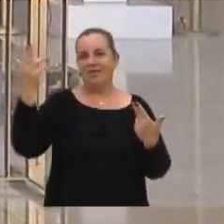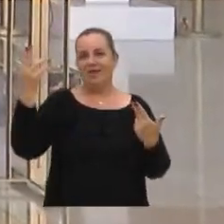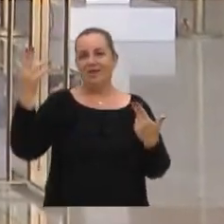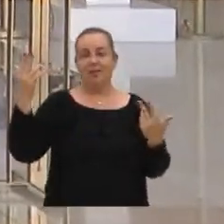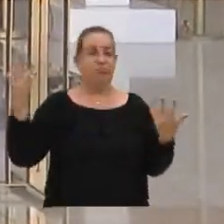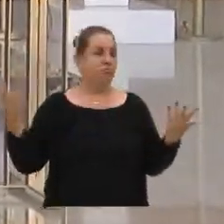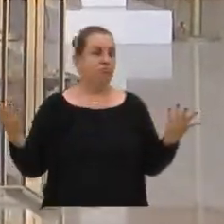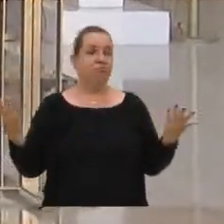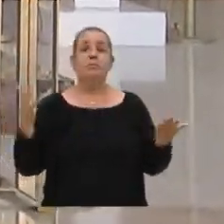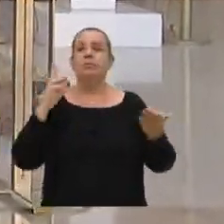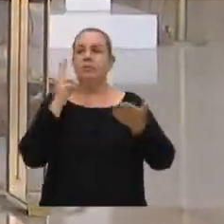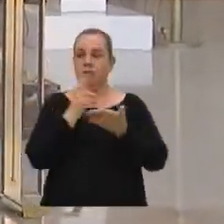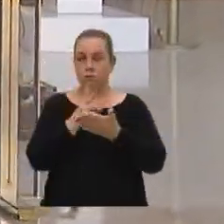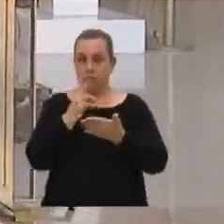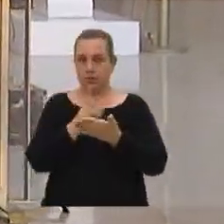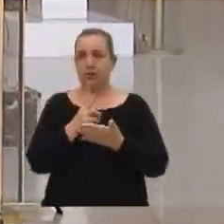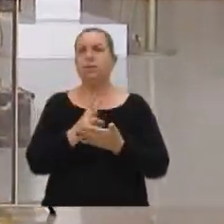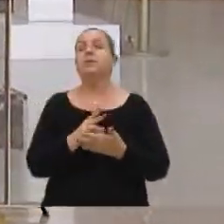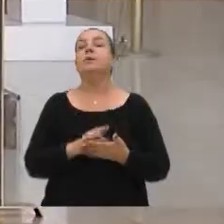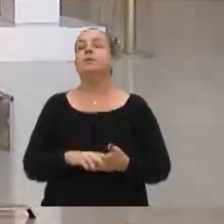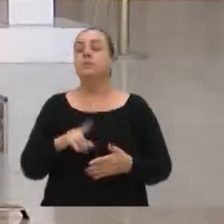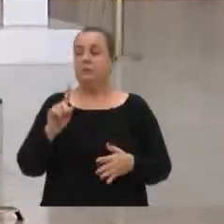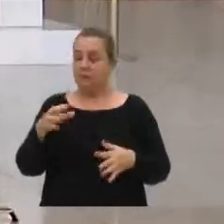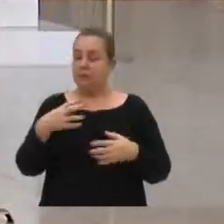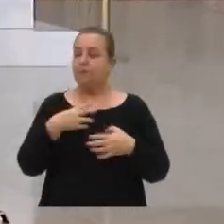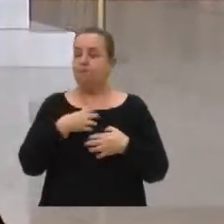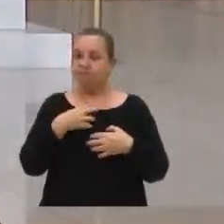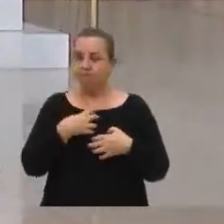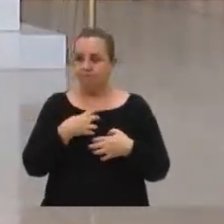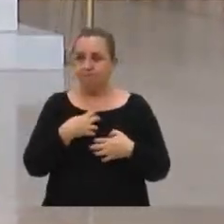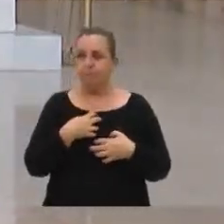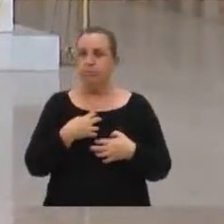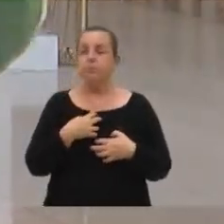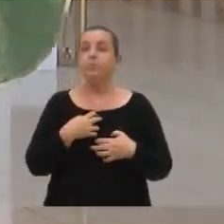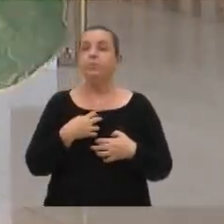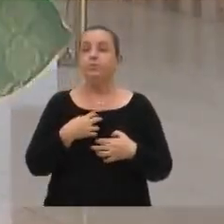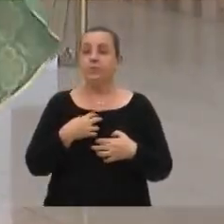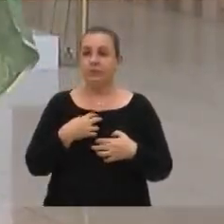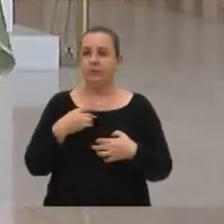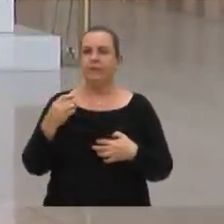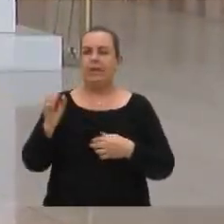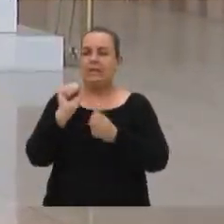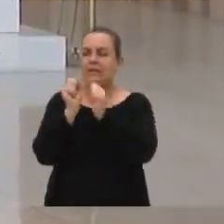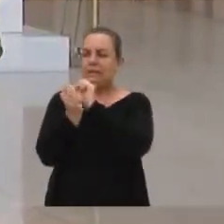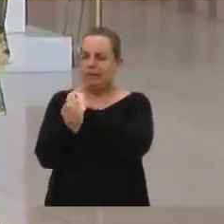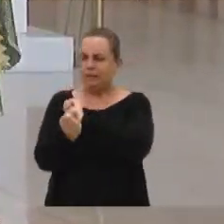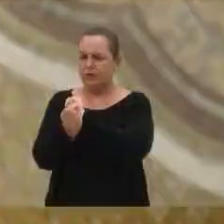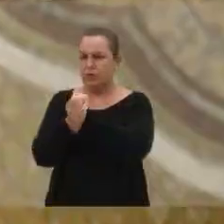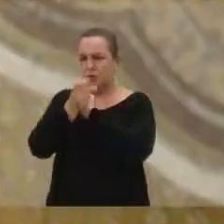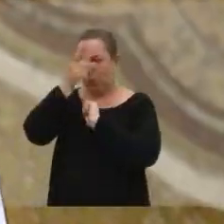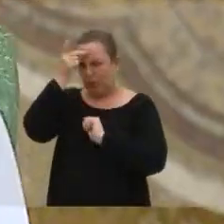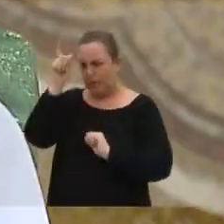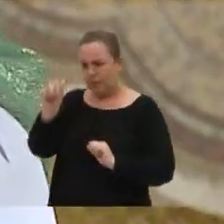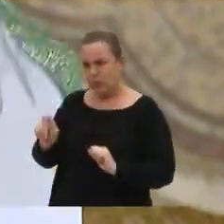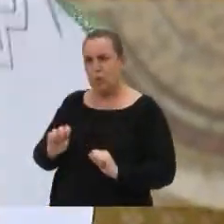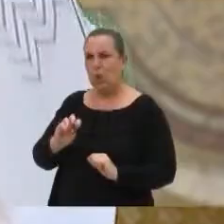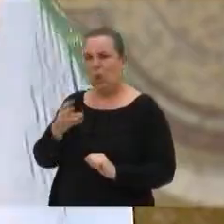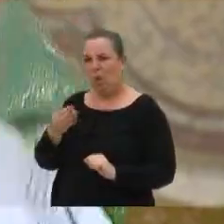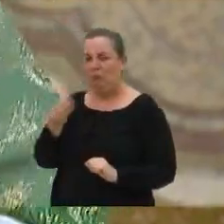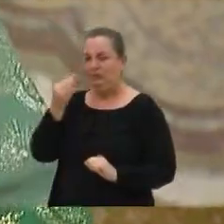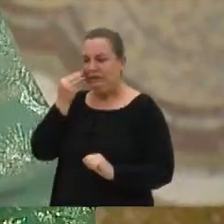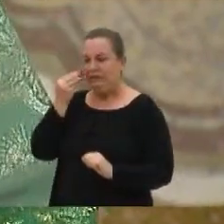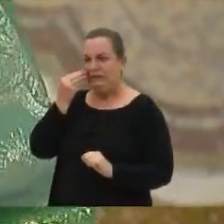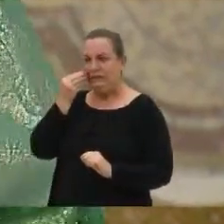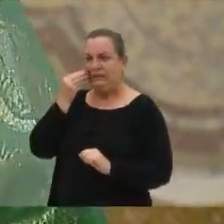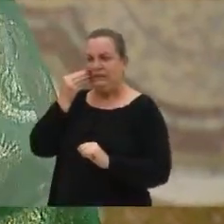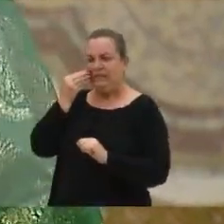E toda vez que de alguma forma se escravizou o homem, ou se tenta